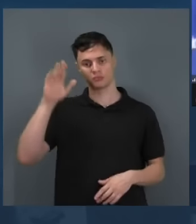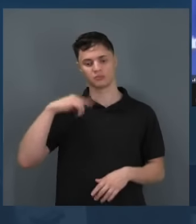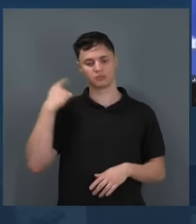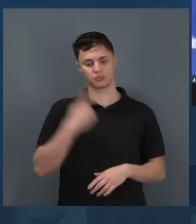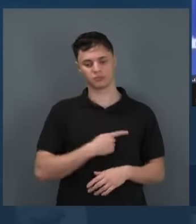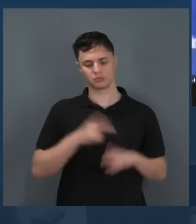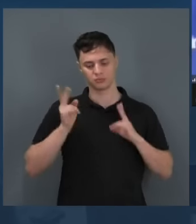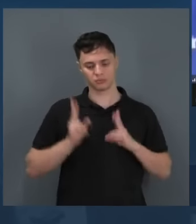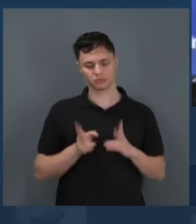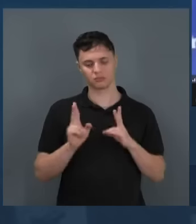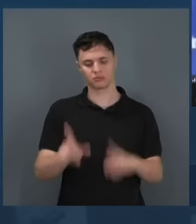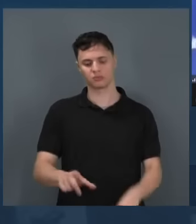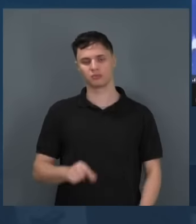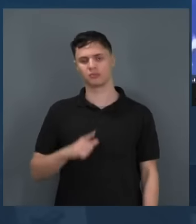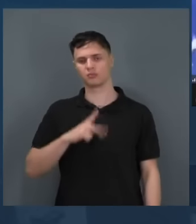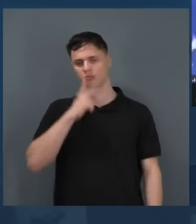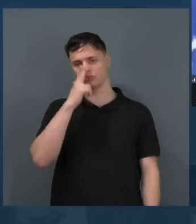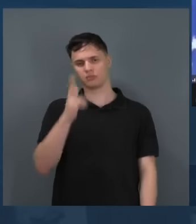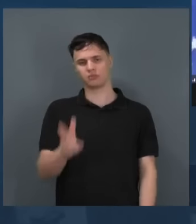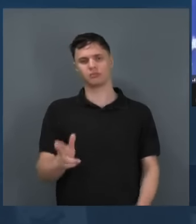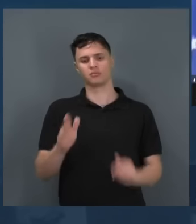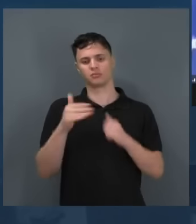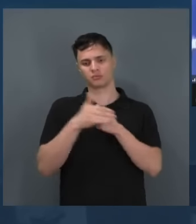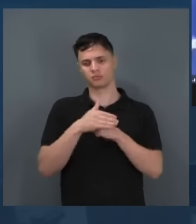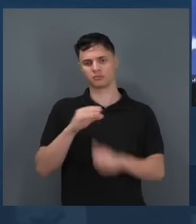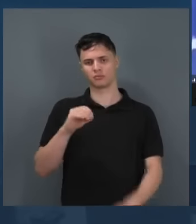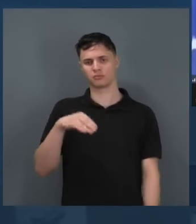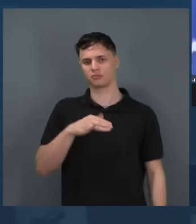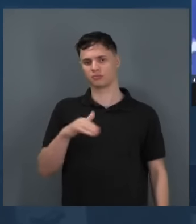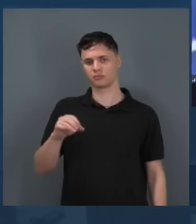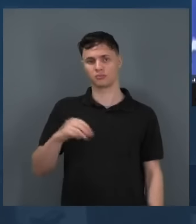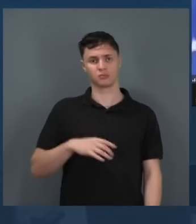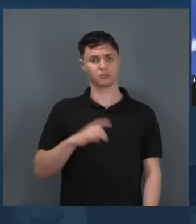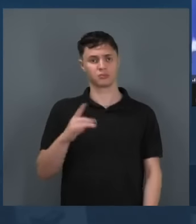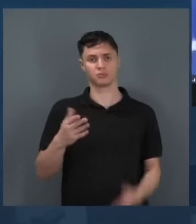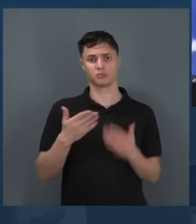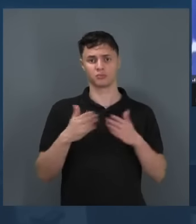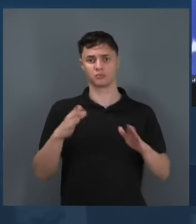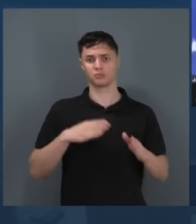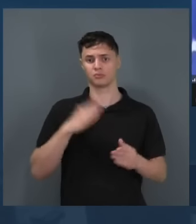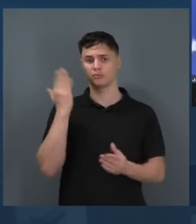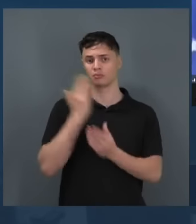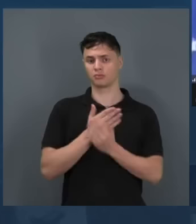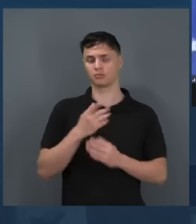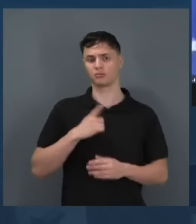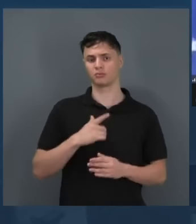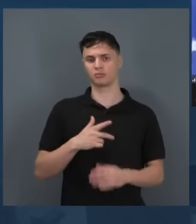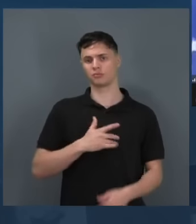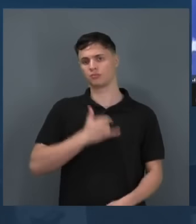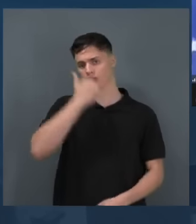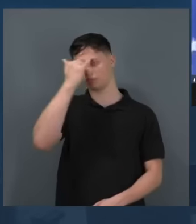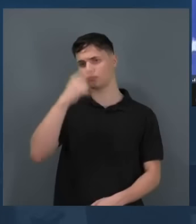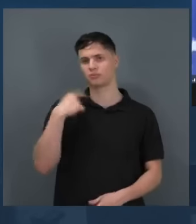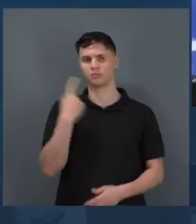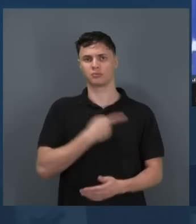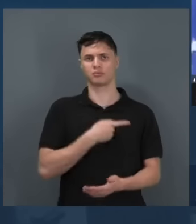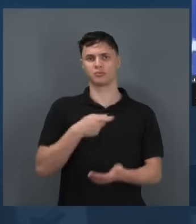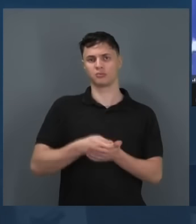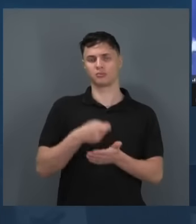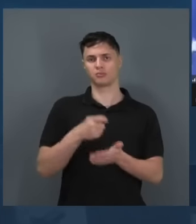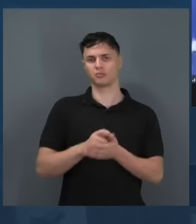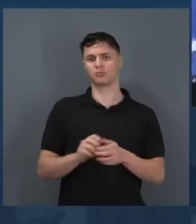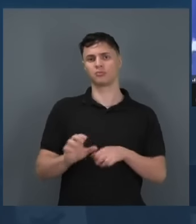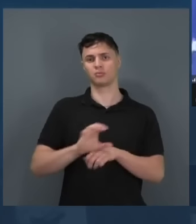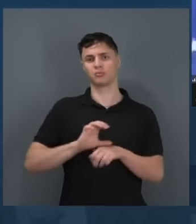continuamos preferindo a omissão. Bastaria a abertura de um processo de impeachment, que é nosso dever constitucional,